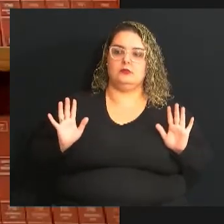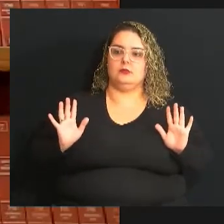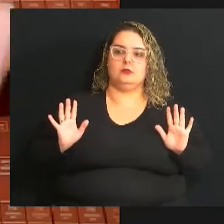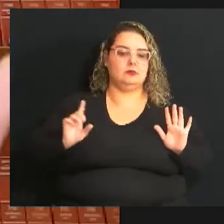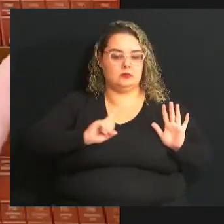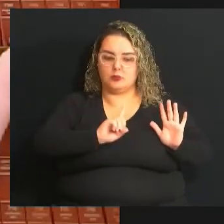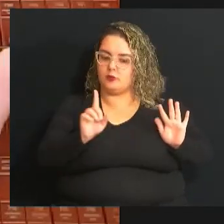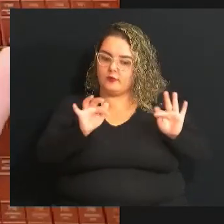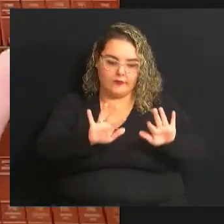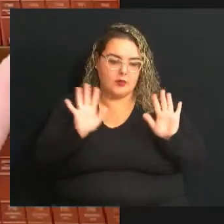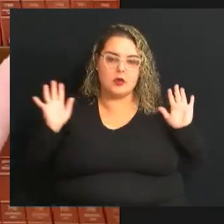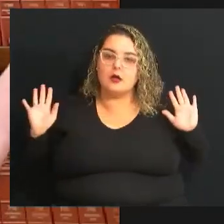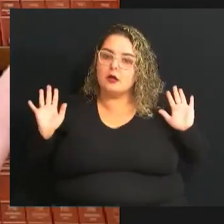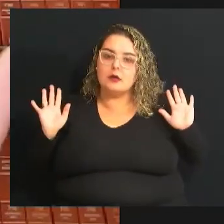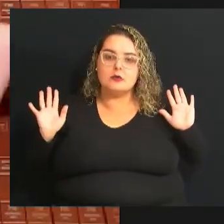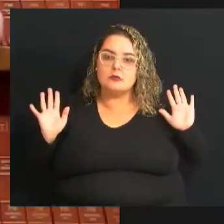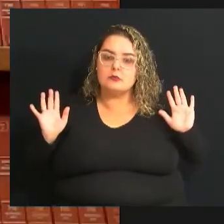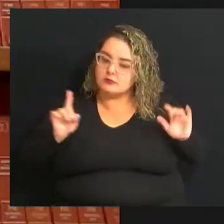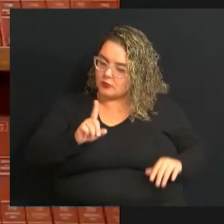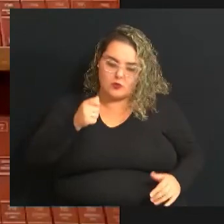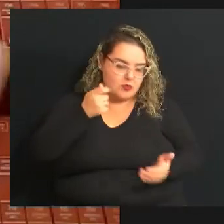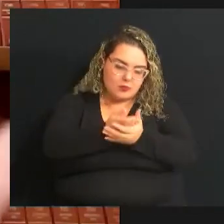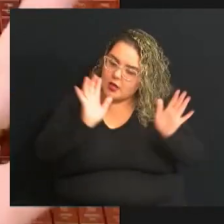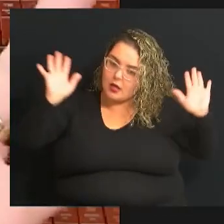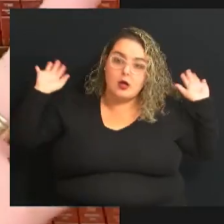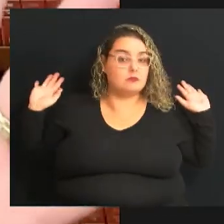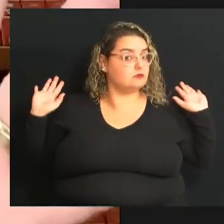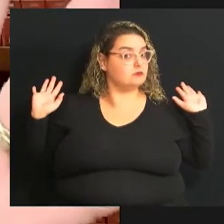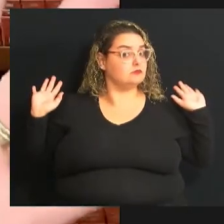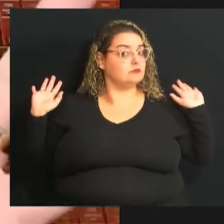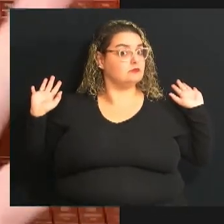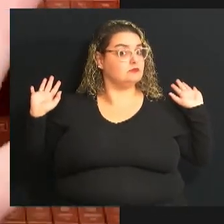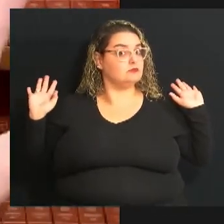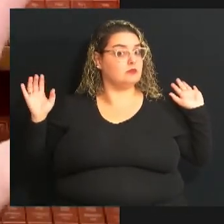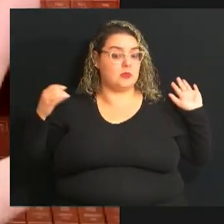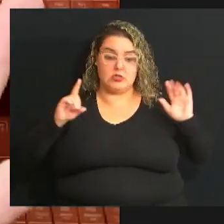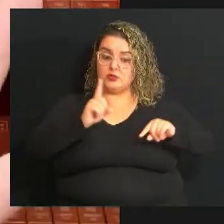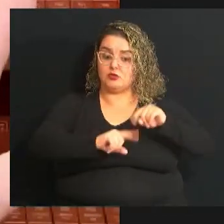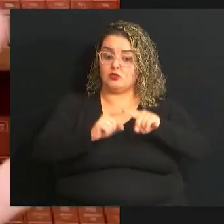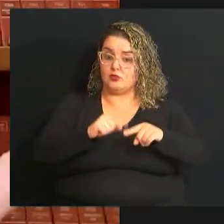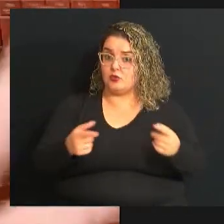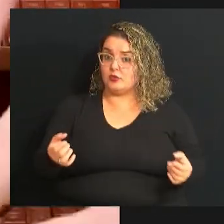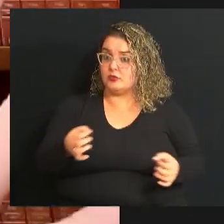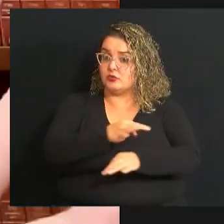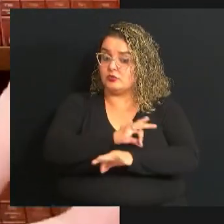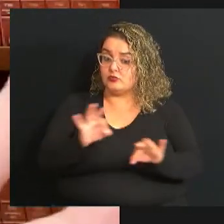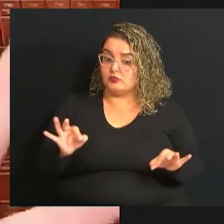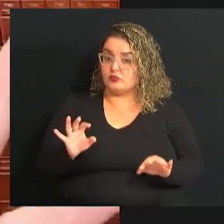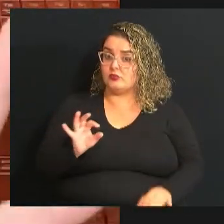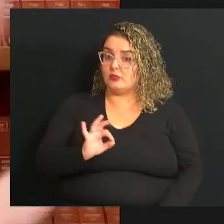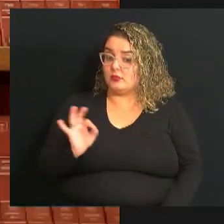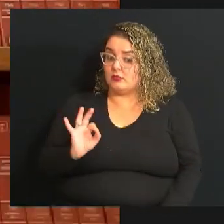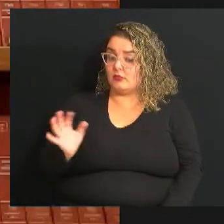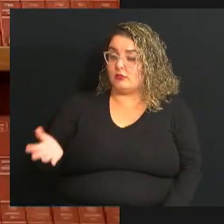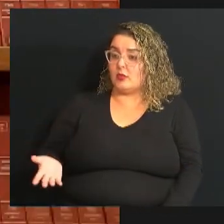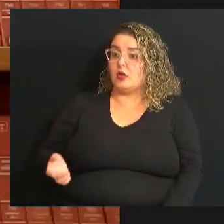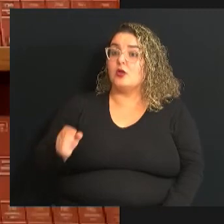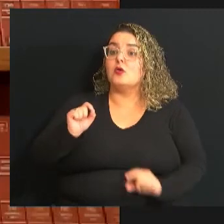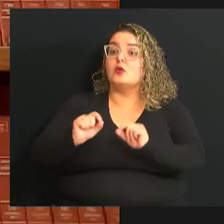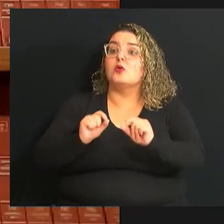produto disponibilizado. Por exemplo, eu tenho aí um lote de 1.000 aparelhos celular modelo